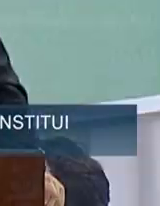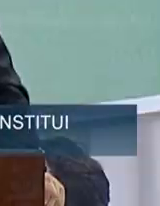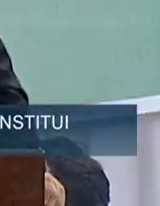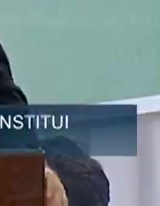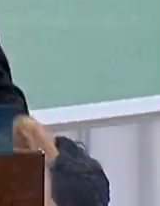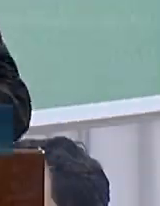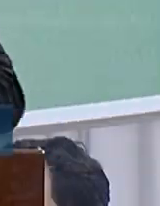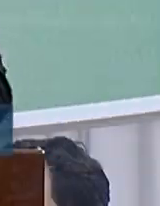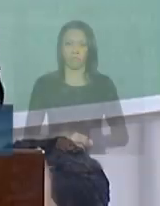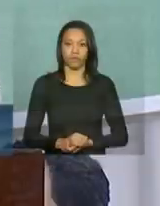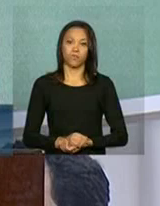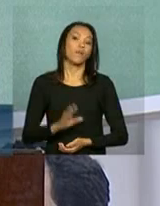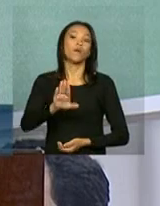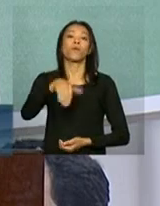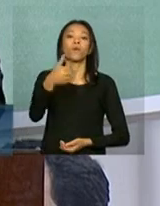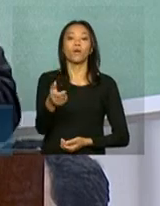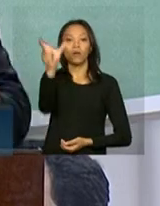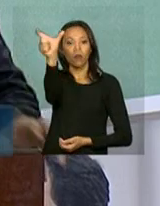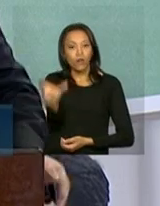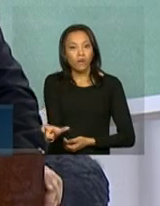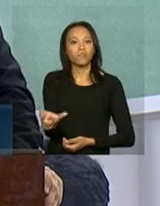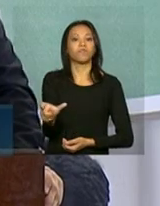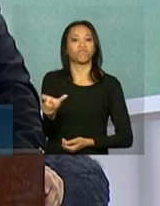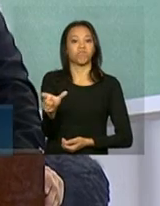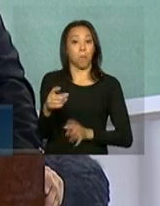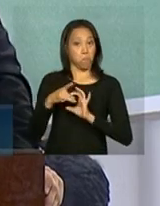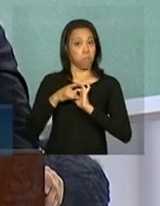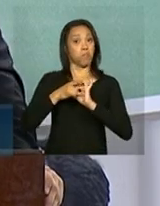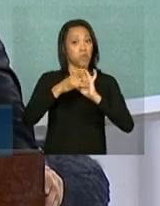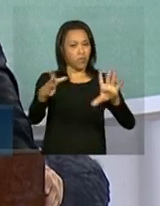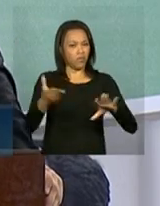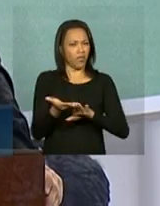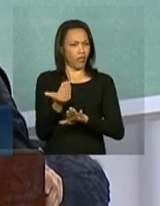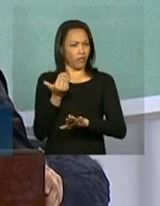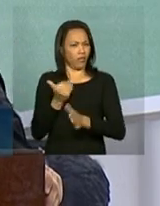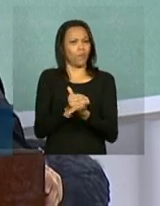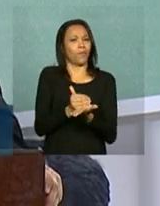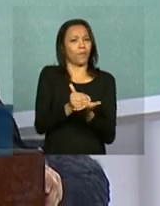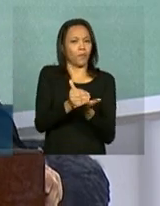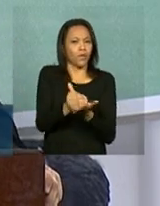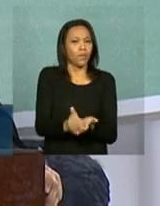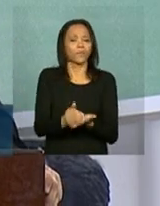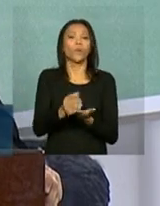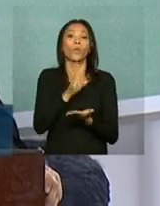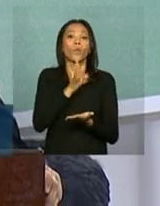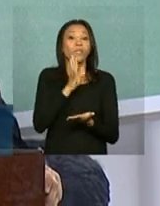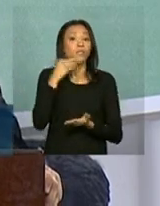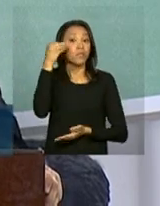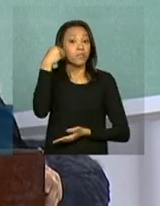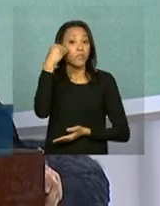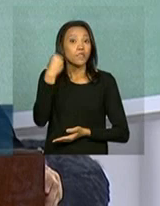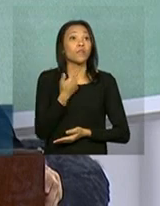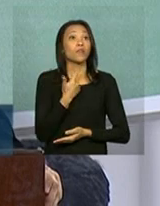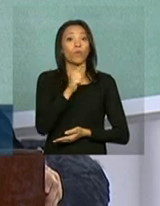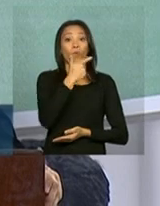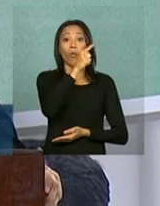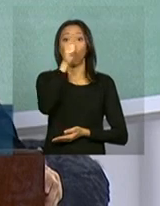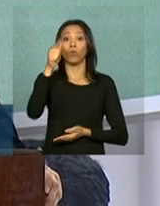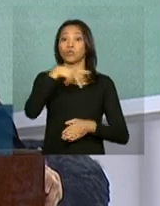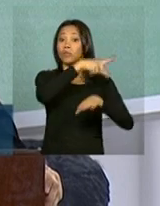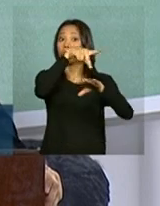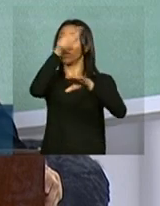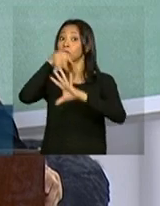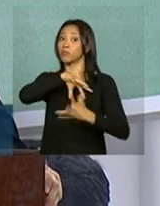Quando a senhora nos autorizou, desde o começo, a buscar conhecer experiências em outros países do mundo,